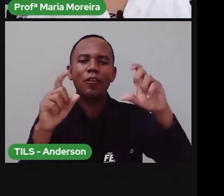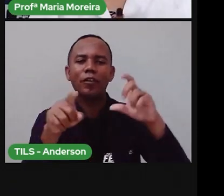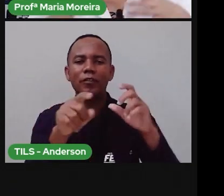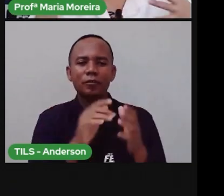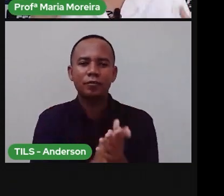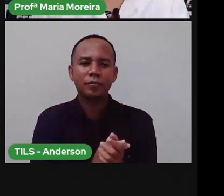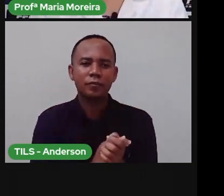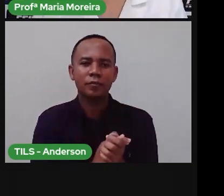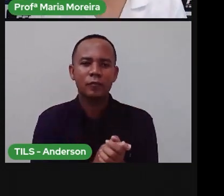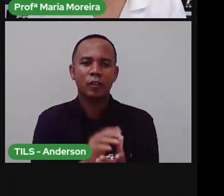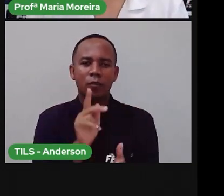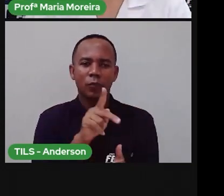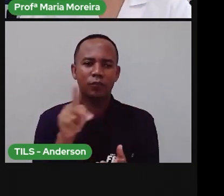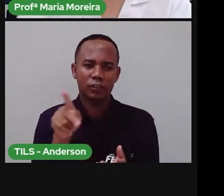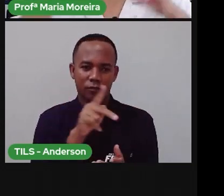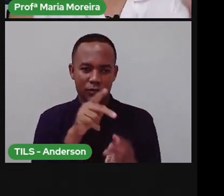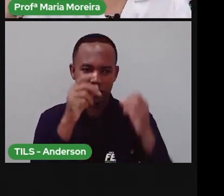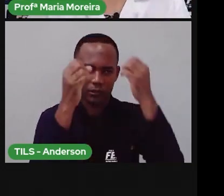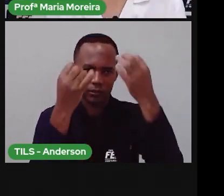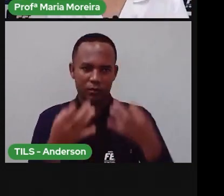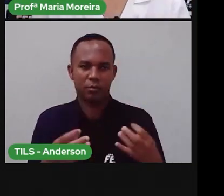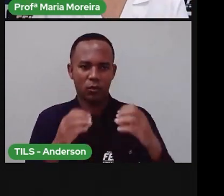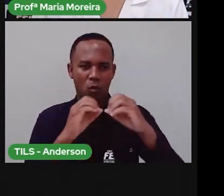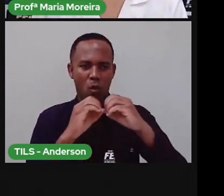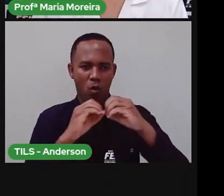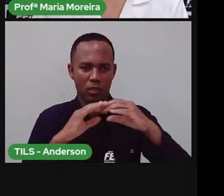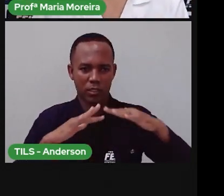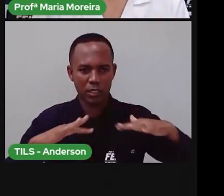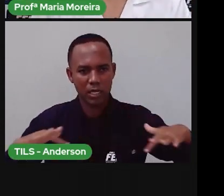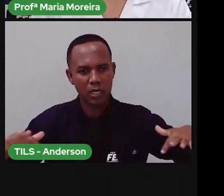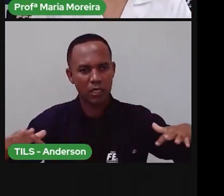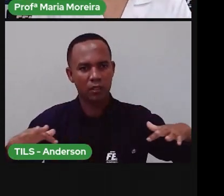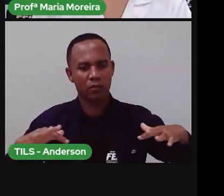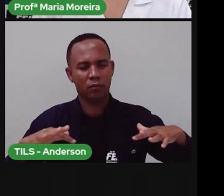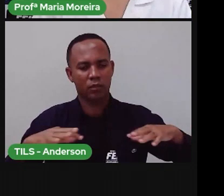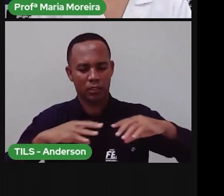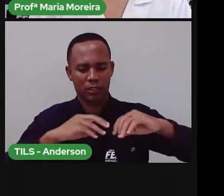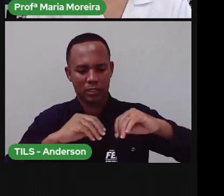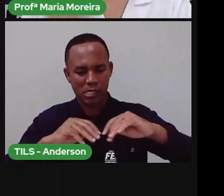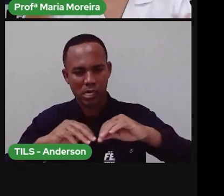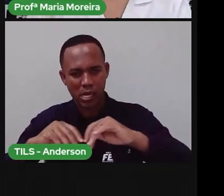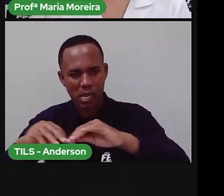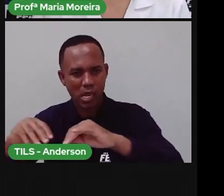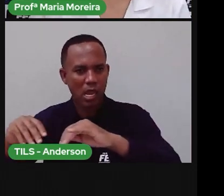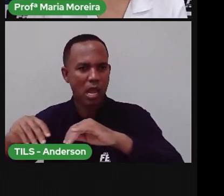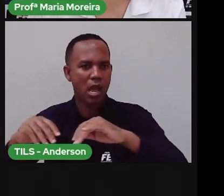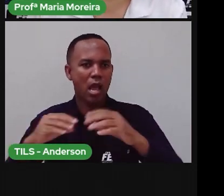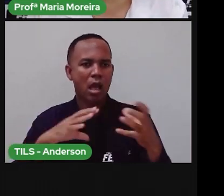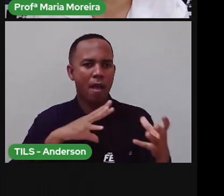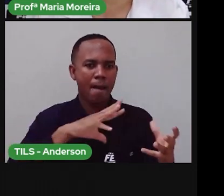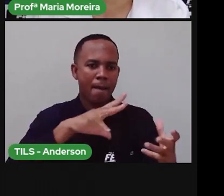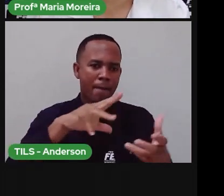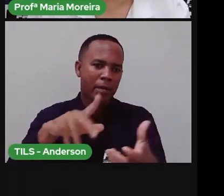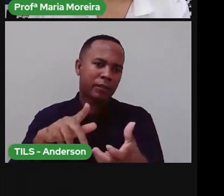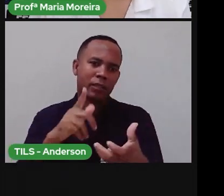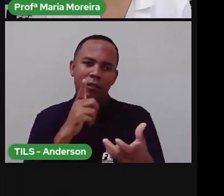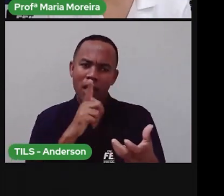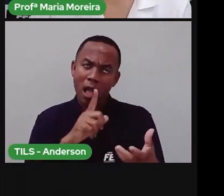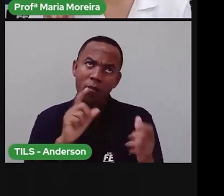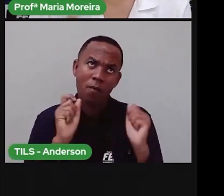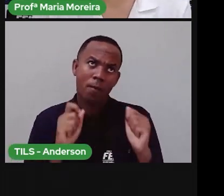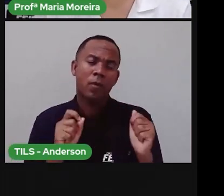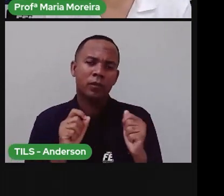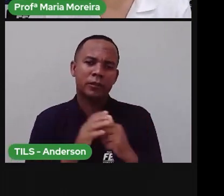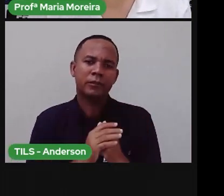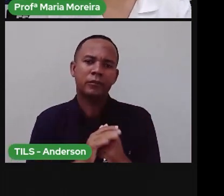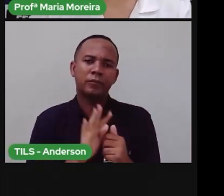Pró falou aqui sobre os oceanos, falou que a Terra era o planeta água, né? Também poderia ser chamado de planeta água. Mas